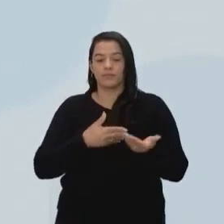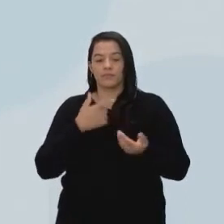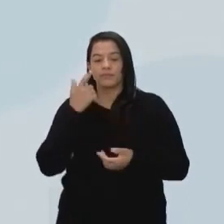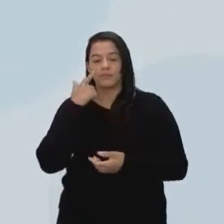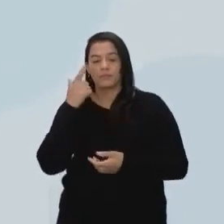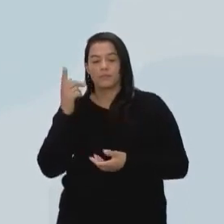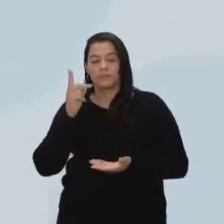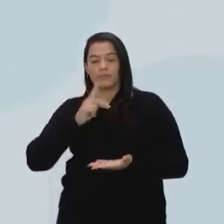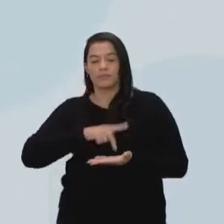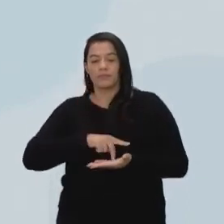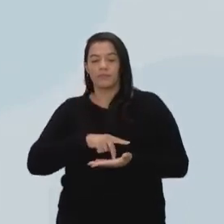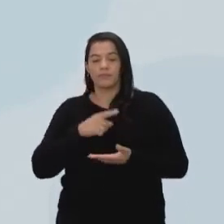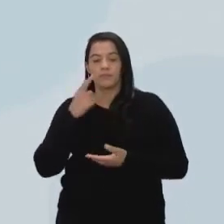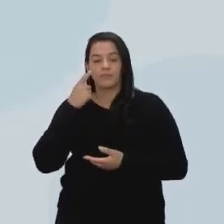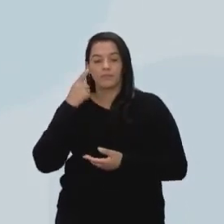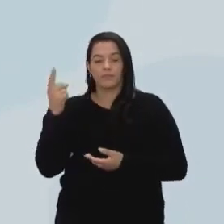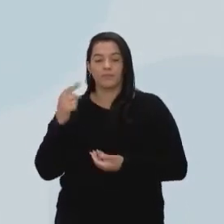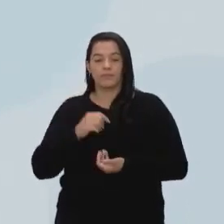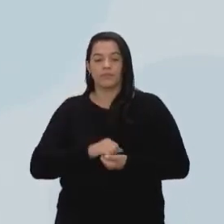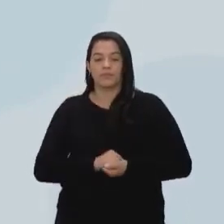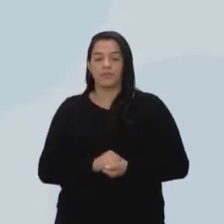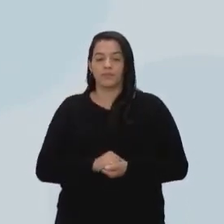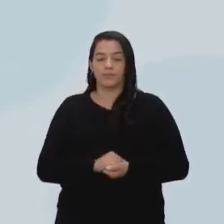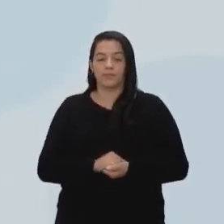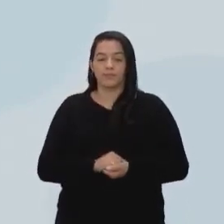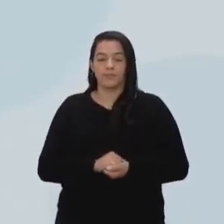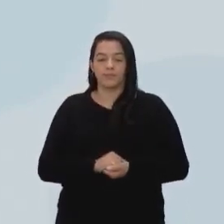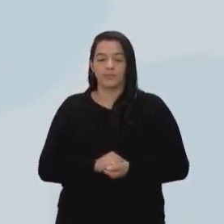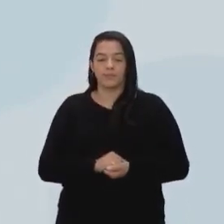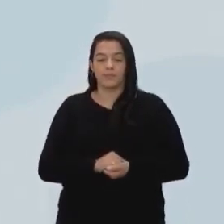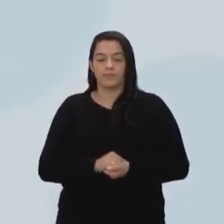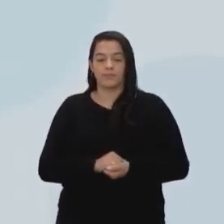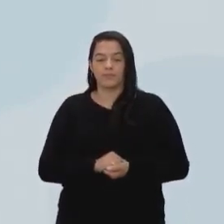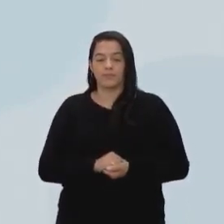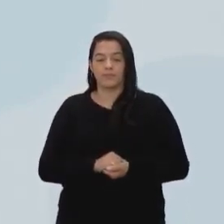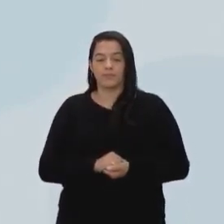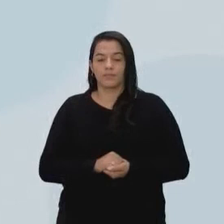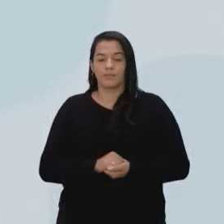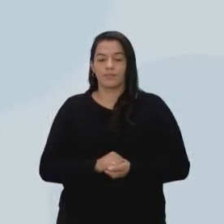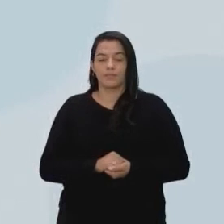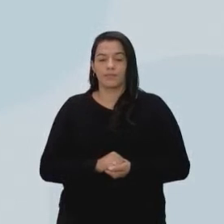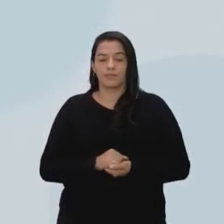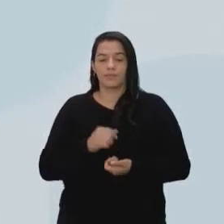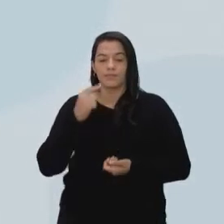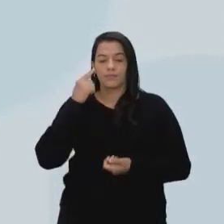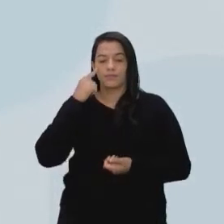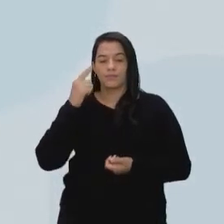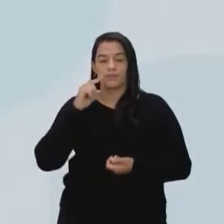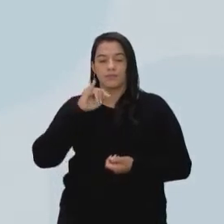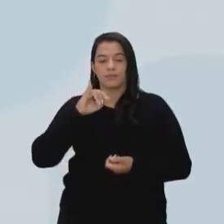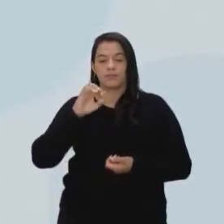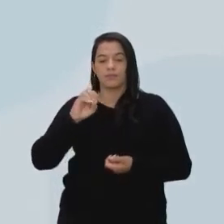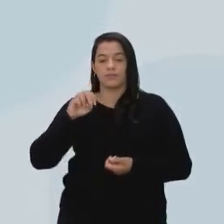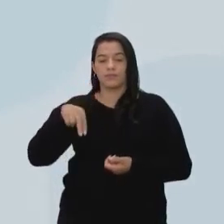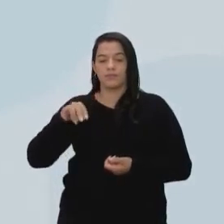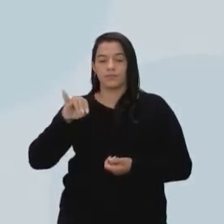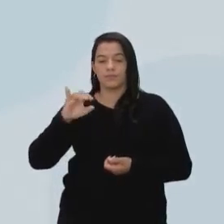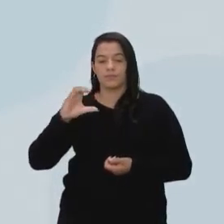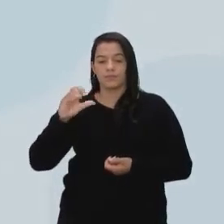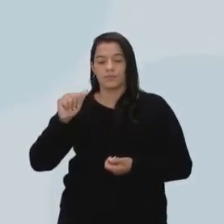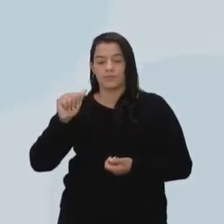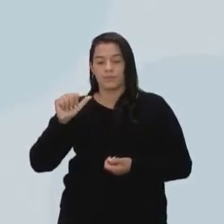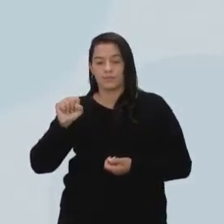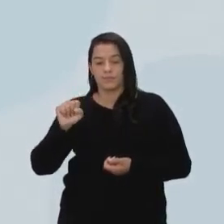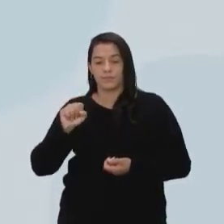na verdade, aqui seria, o termo certo aqui seria ligações iônicas, tá?